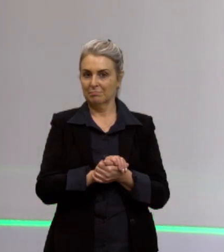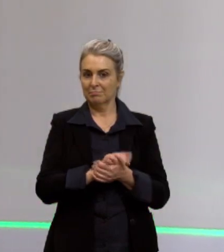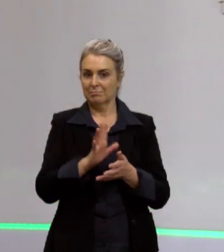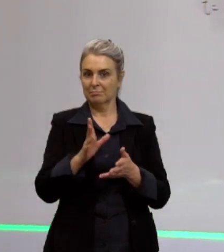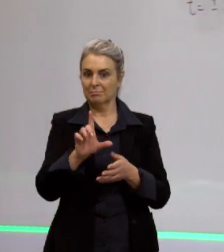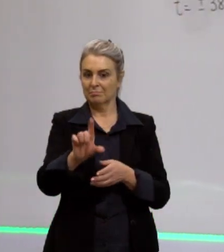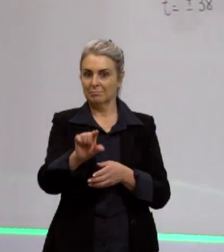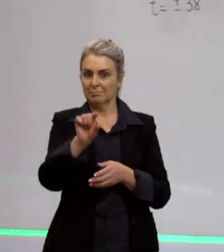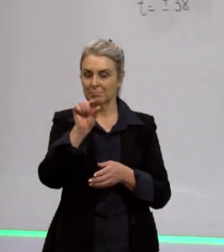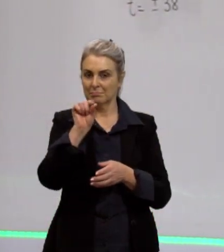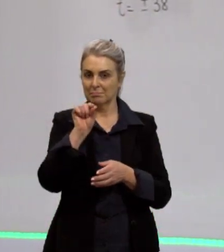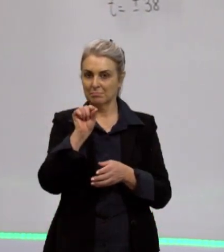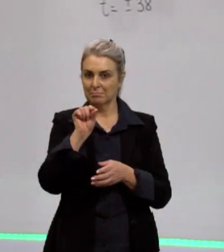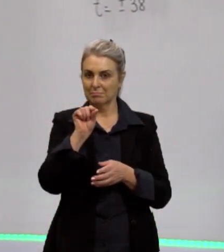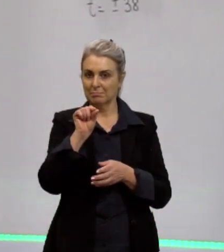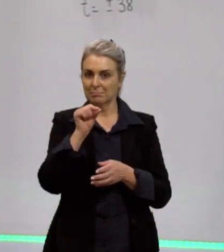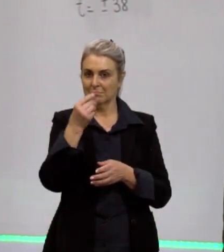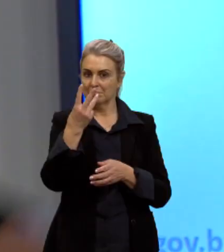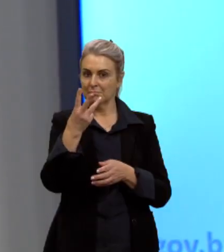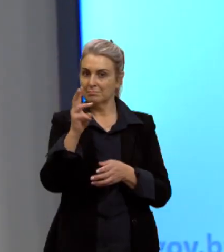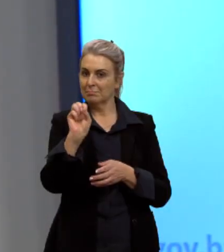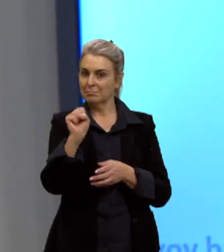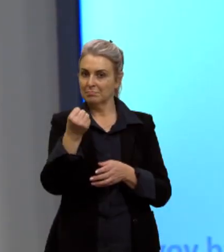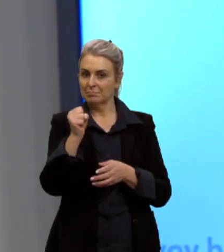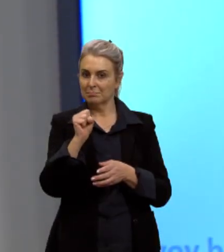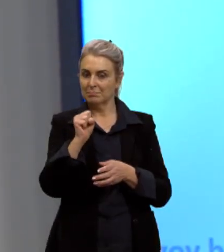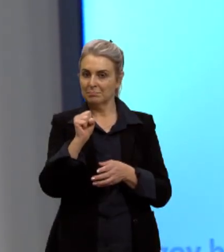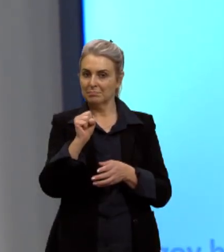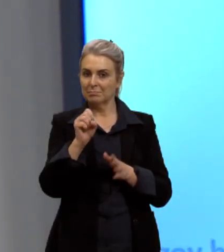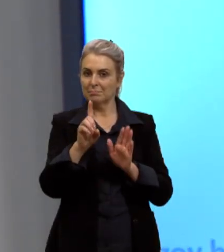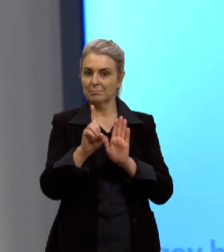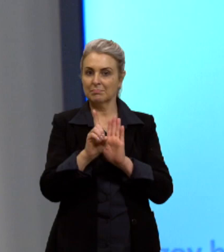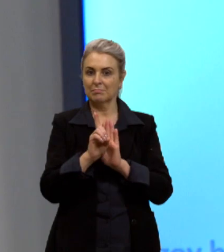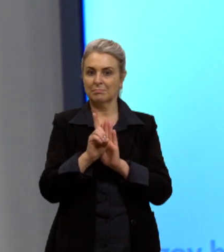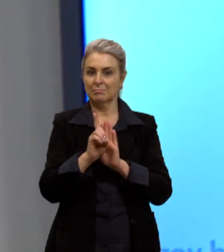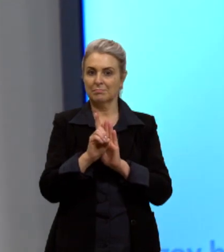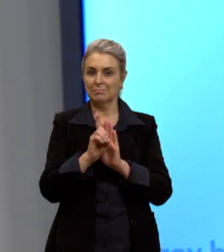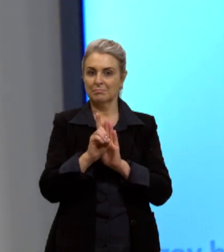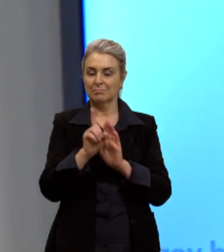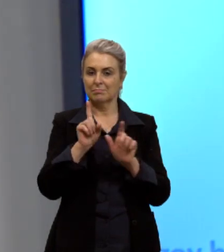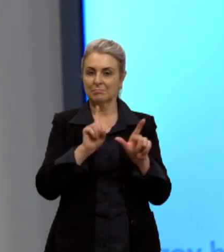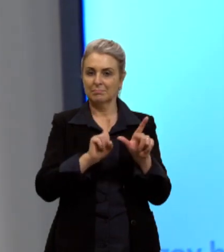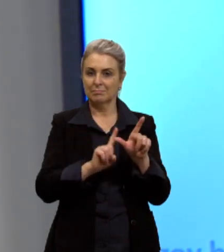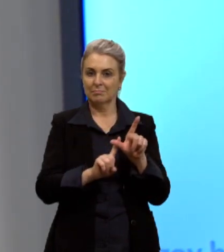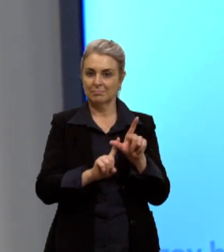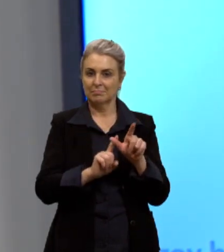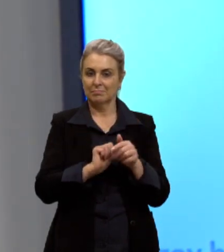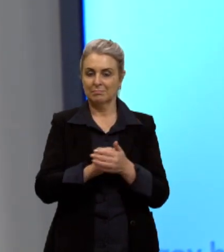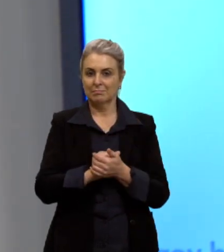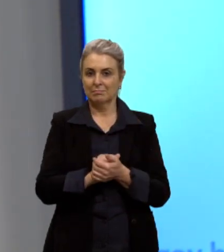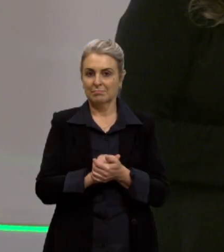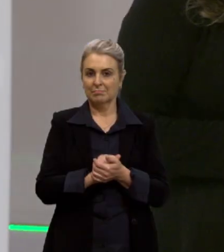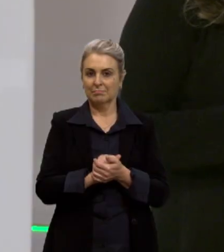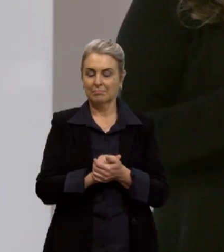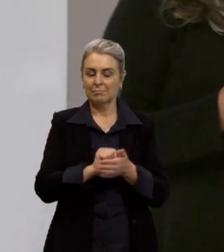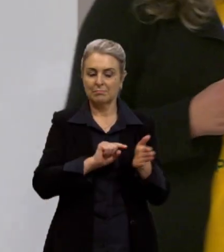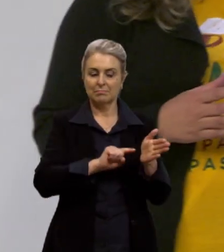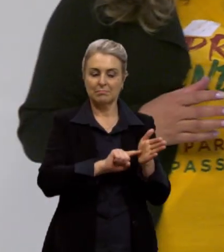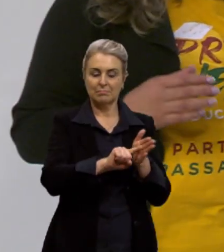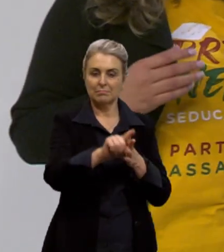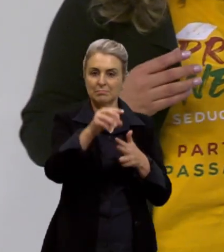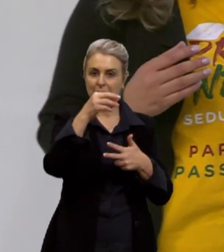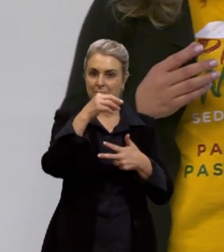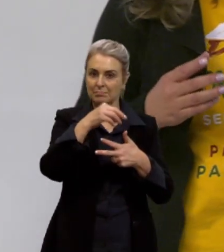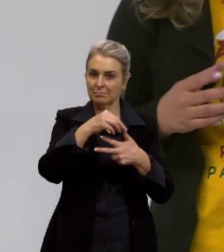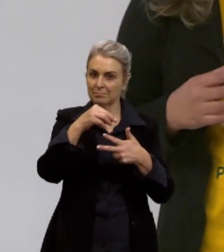alternativa? 38, alternativa D, certo? Então, essa é uma questão do Enem,